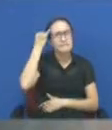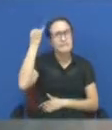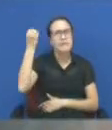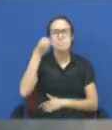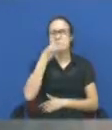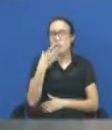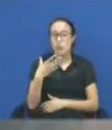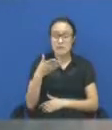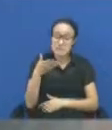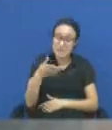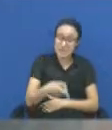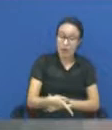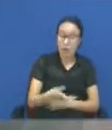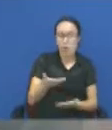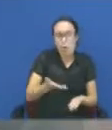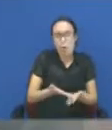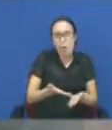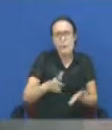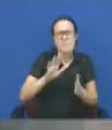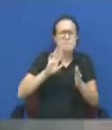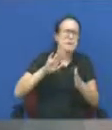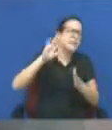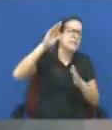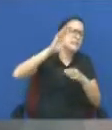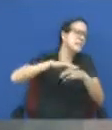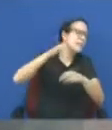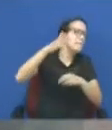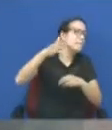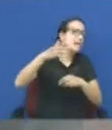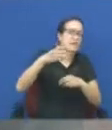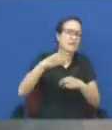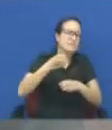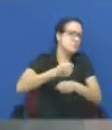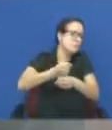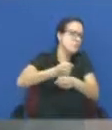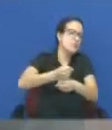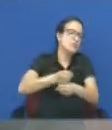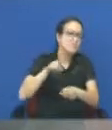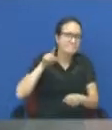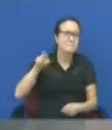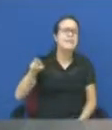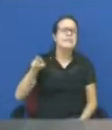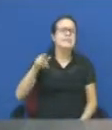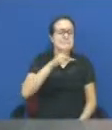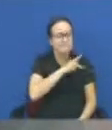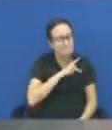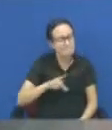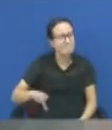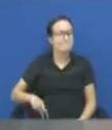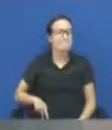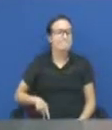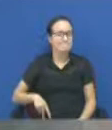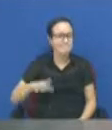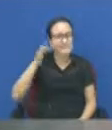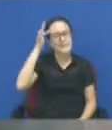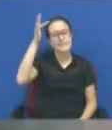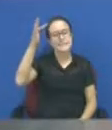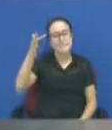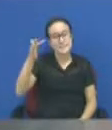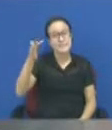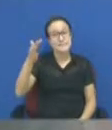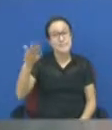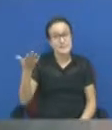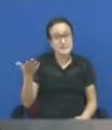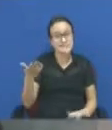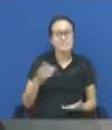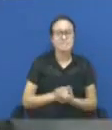um período de uns 10 anos, a gente teria ele como presidente do Brasil e com uma força de vontade